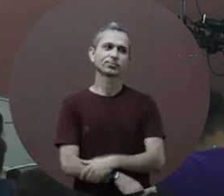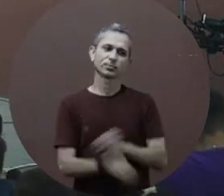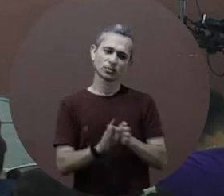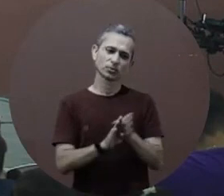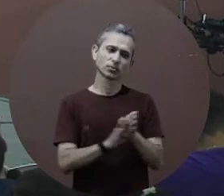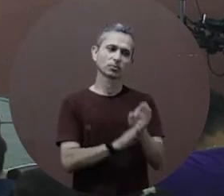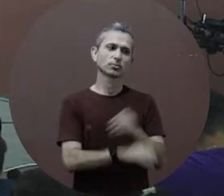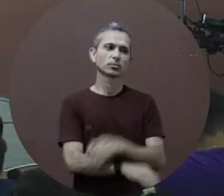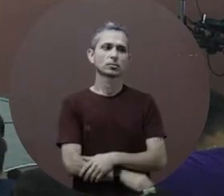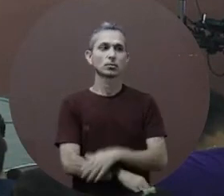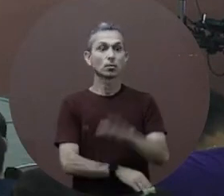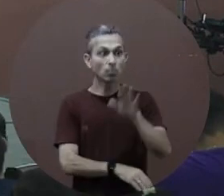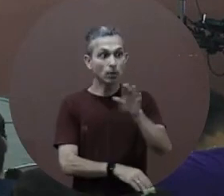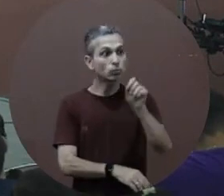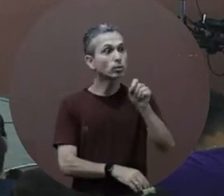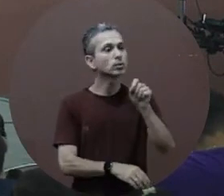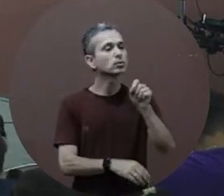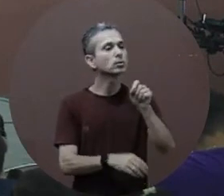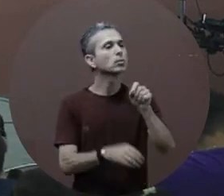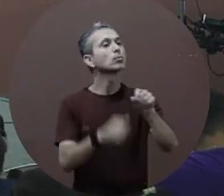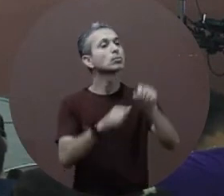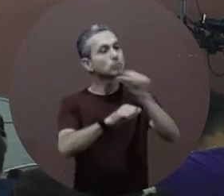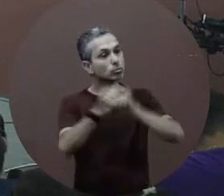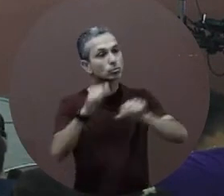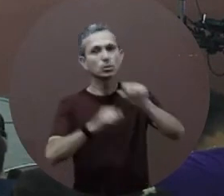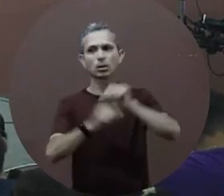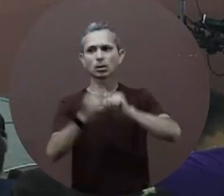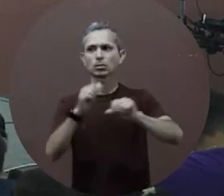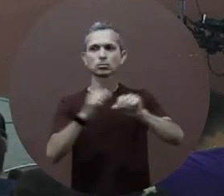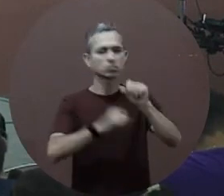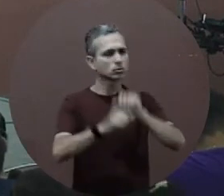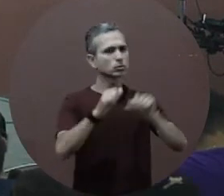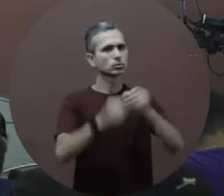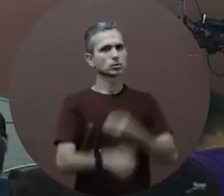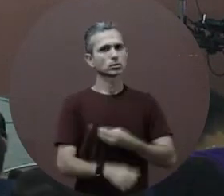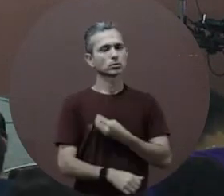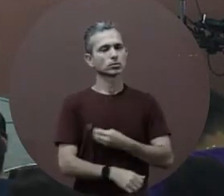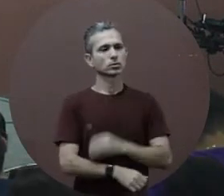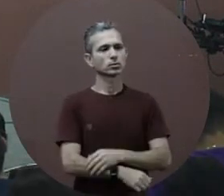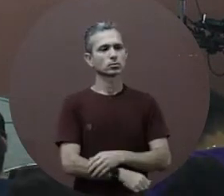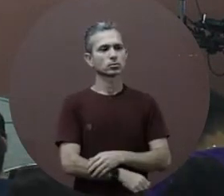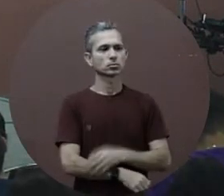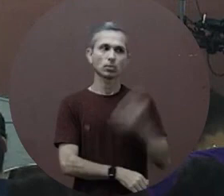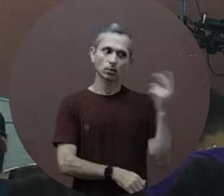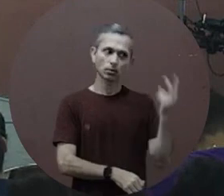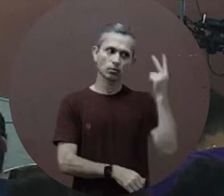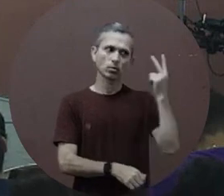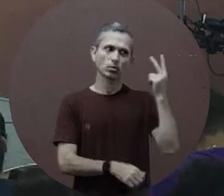você mude. Isso é para que você mude de vida. Isso é para que você valorize o culto.